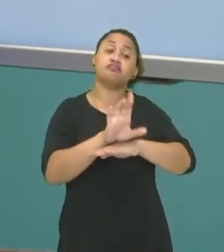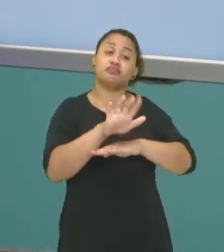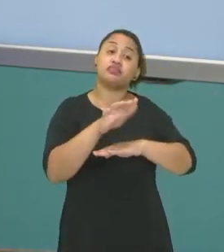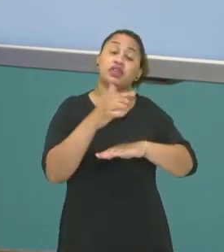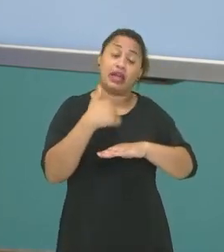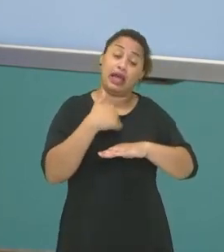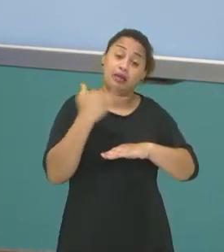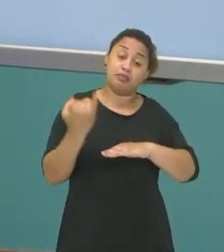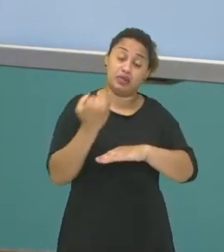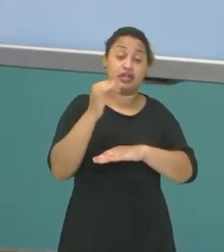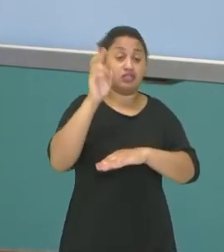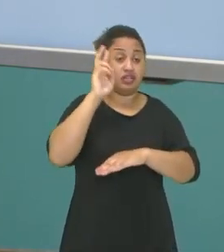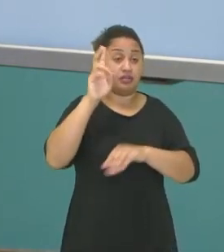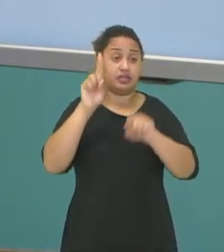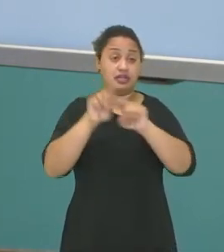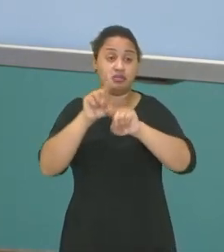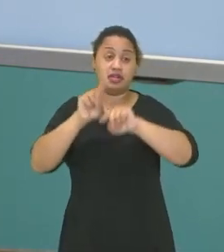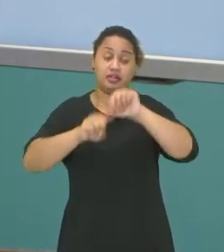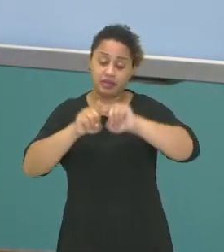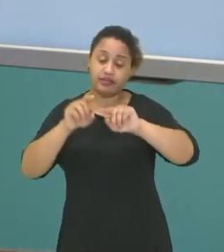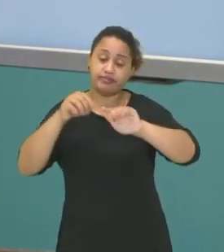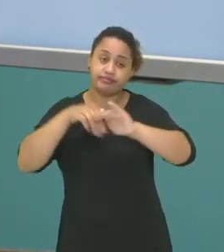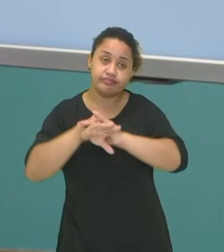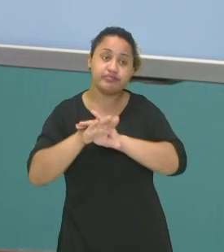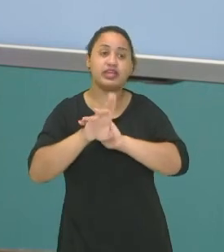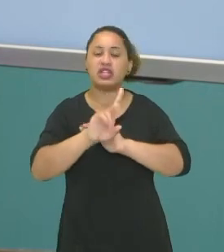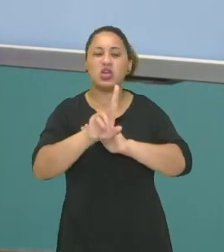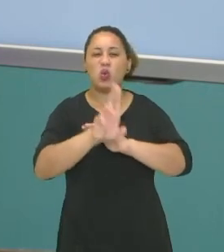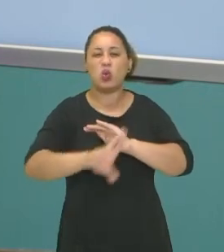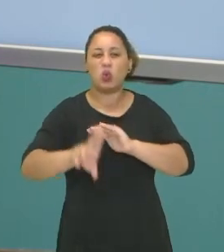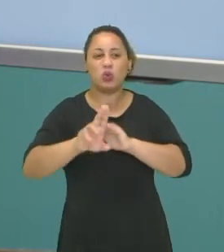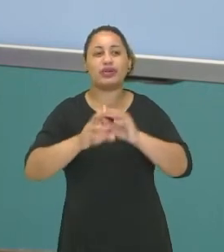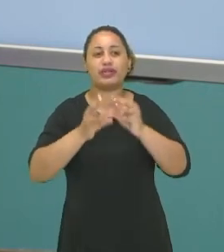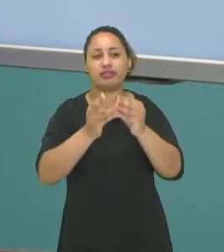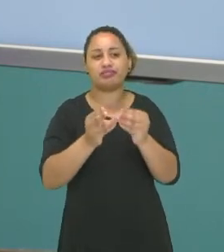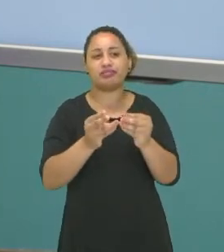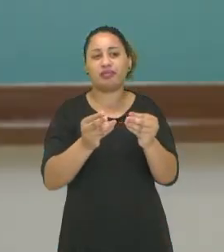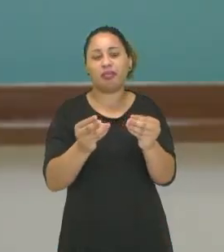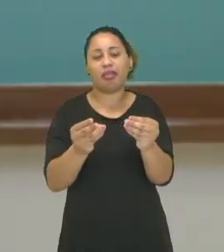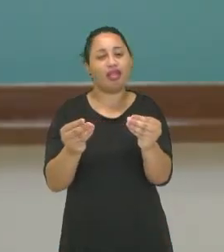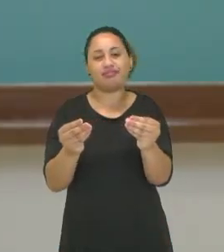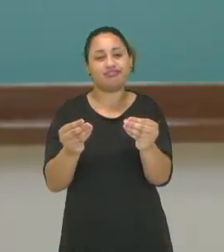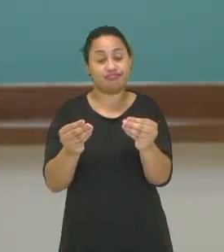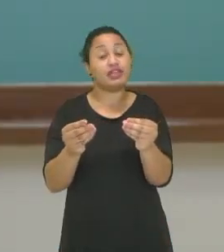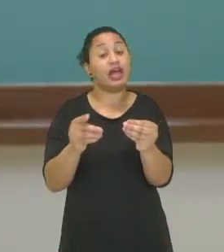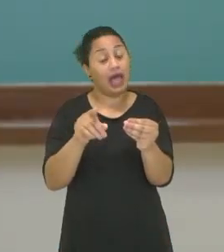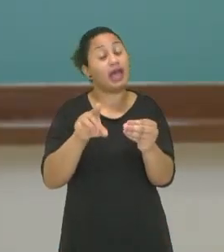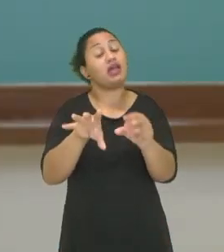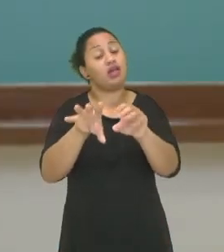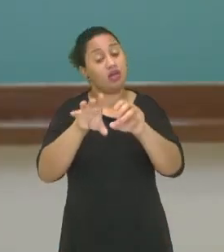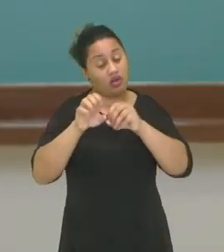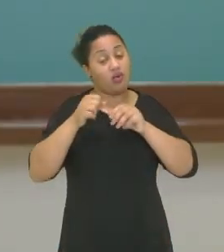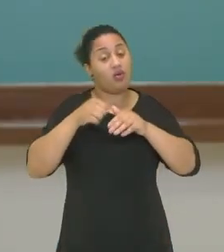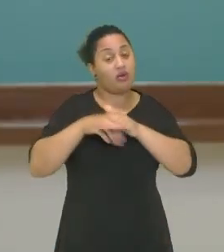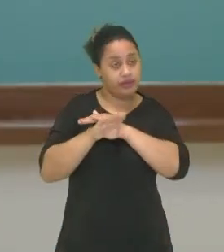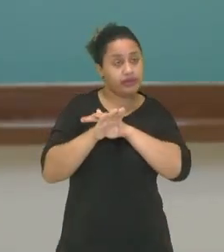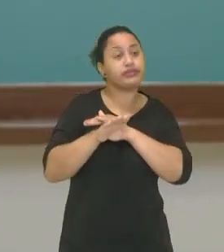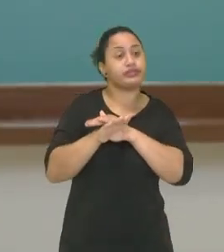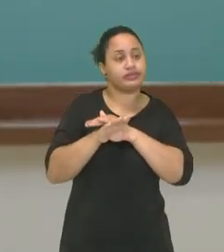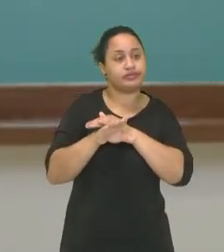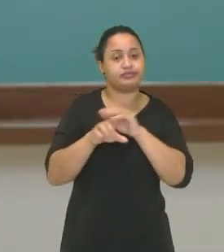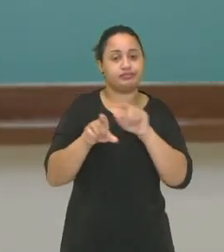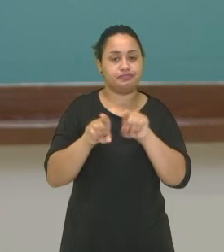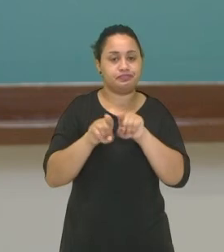considerado. A matéria orgânica armazenada, que é a matéria não utilizada e não decomposta, tá? Então a gente tem que pensar nessa situação ali